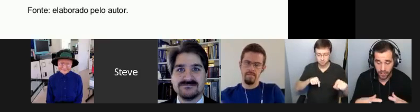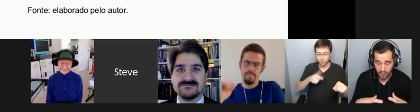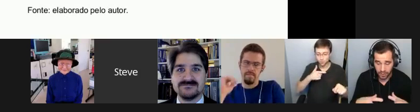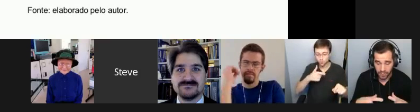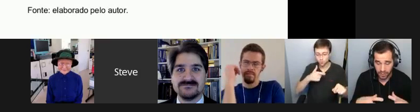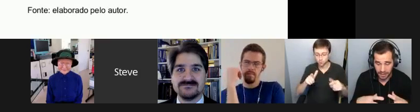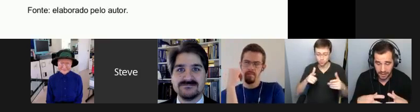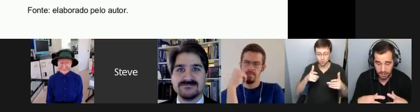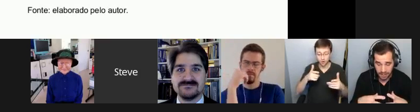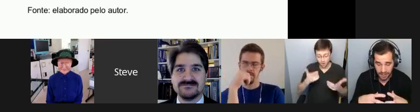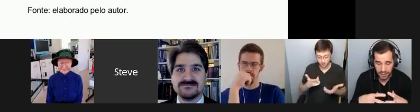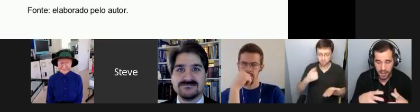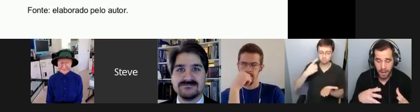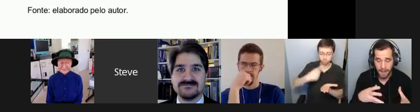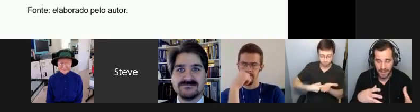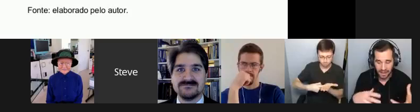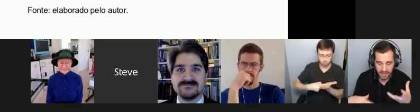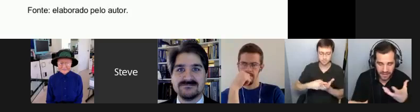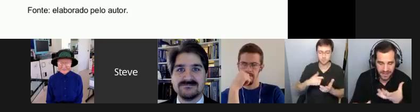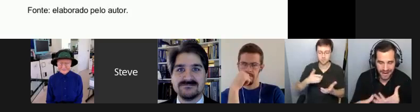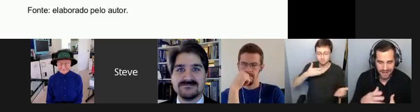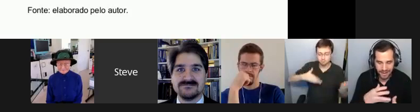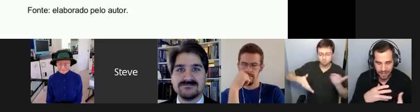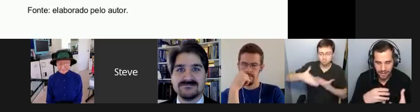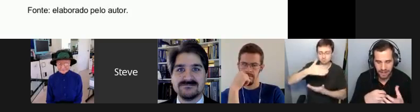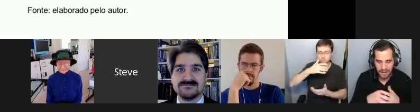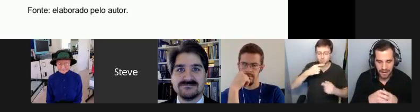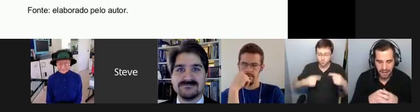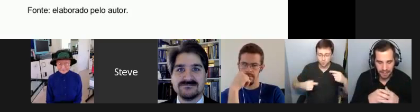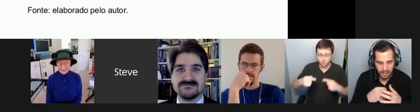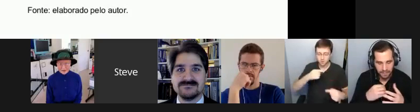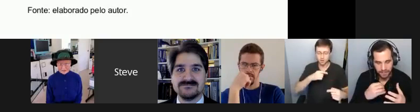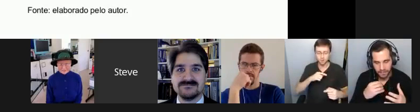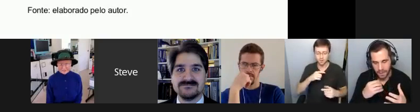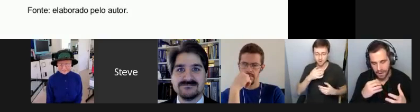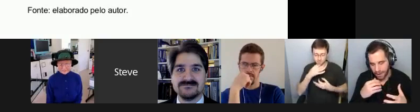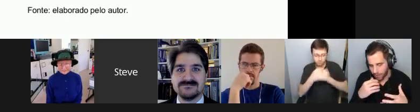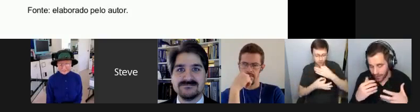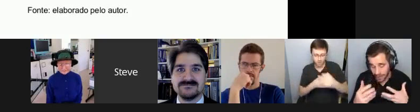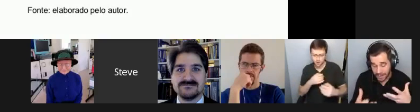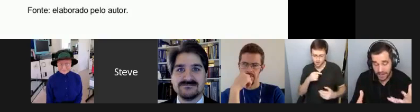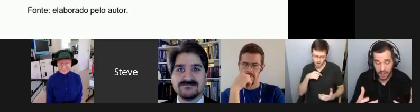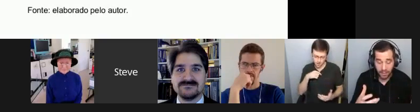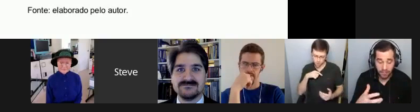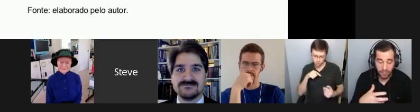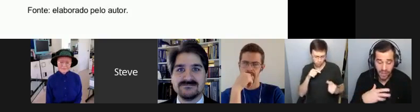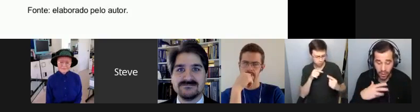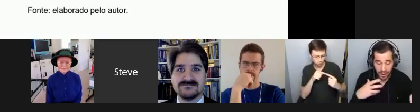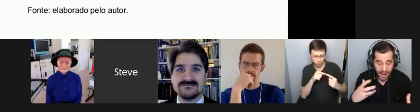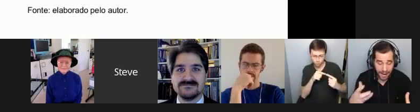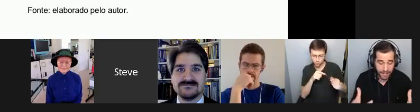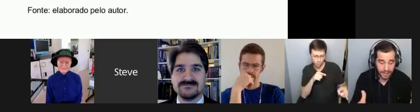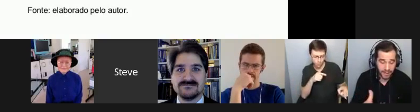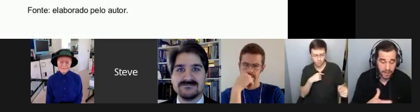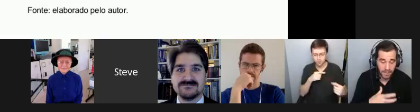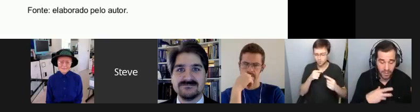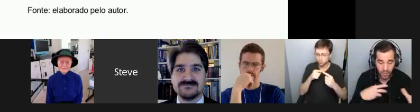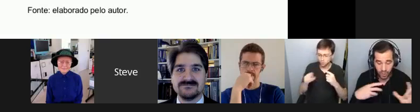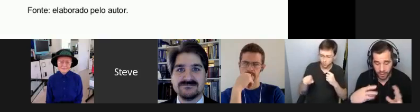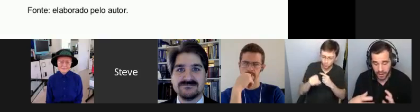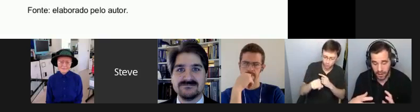agruparíamos todos os participantes para que eles fizessem ah, uma interação